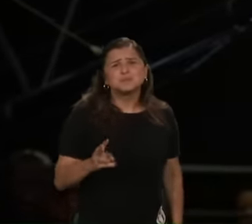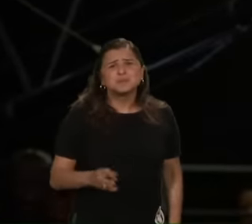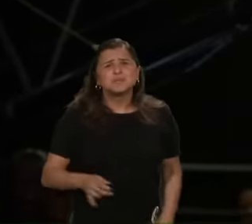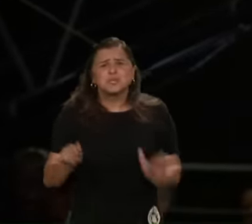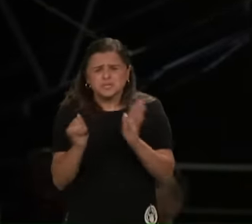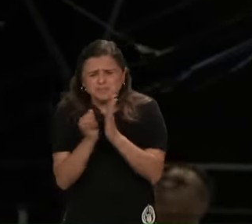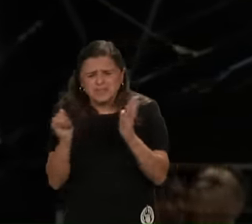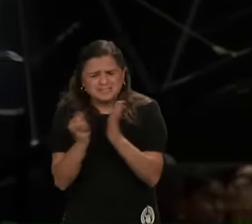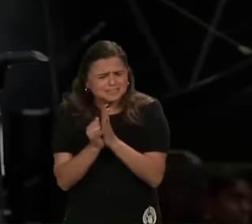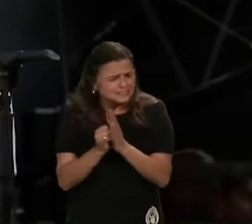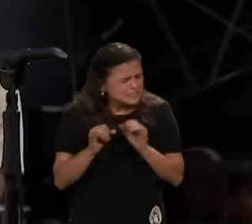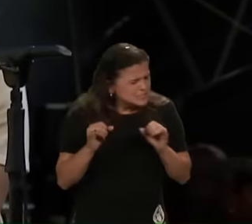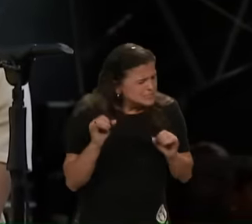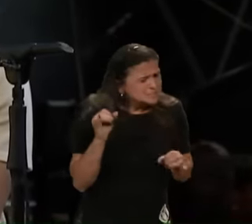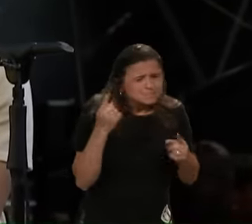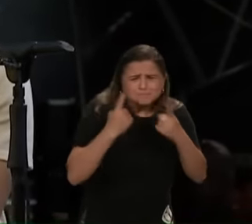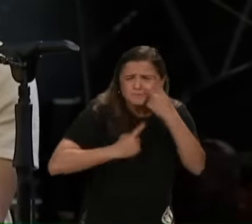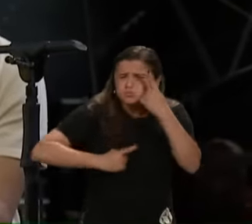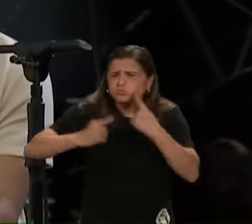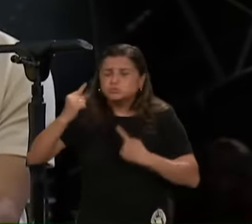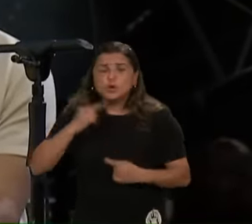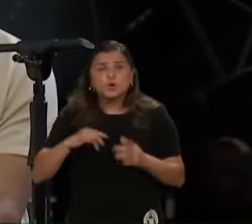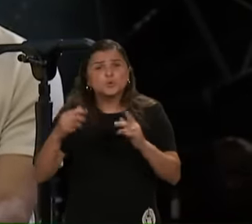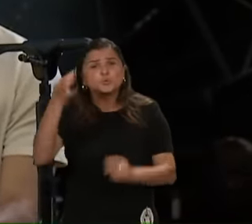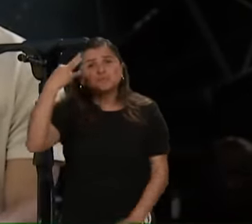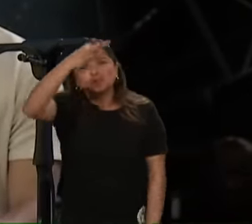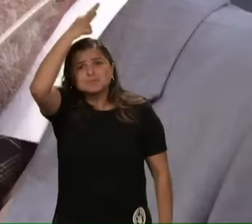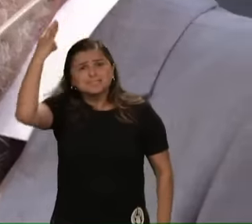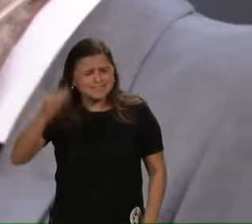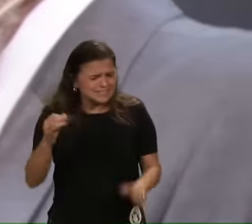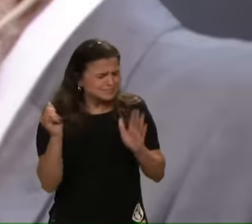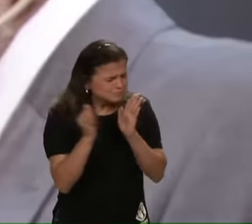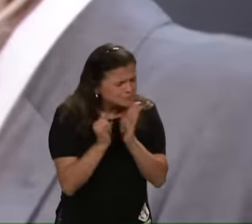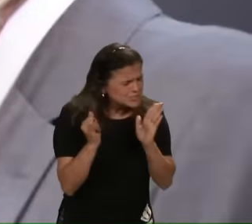isso? Aquele, o Espírito Santo está ali gemendo.